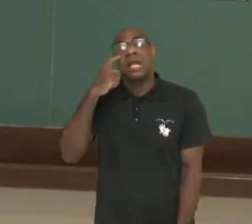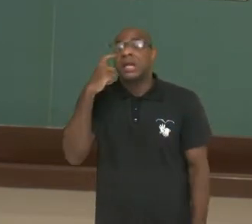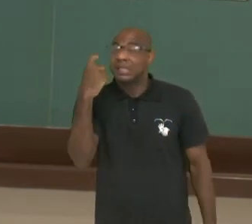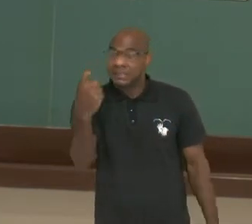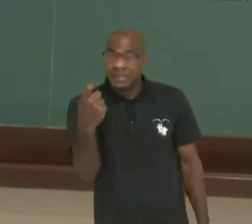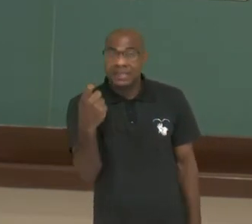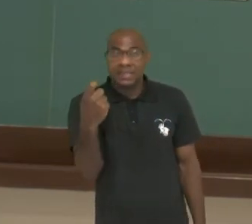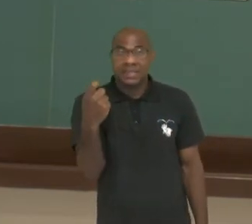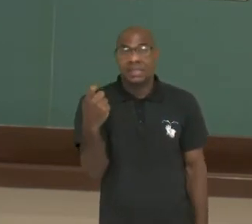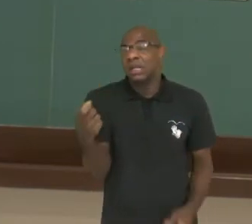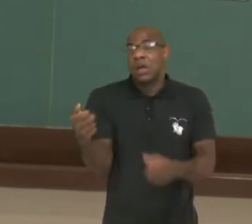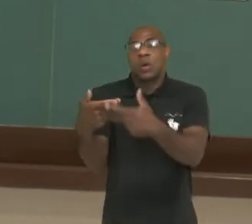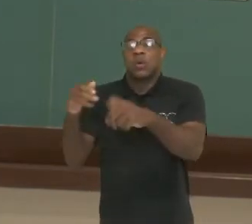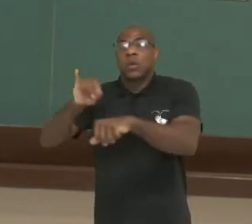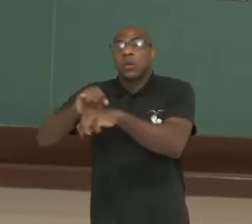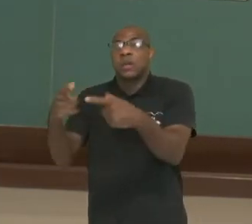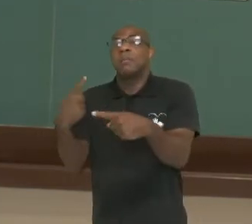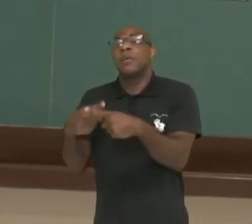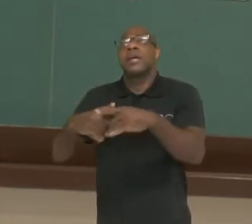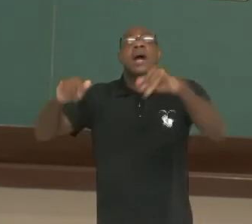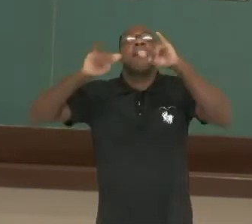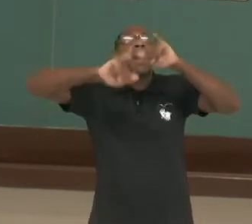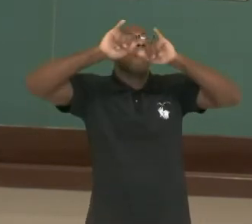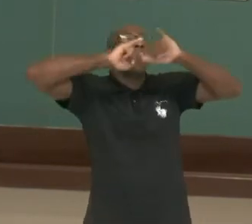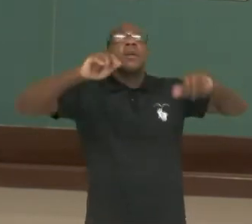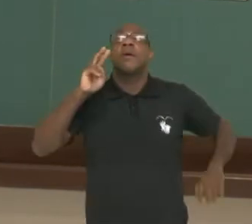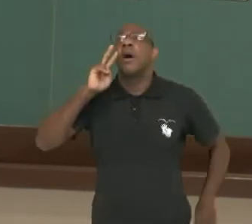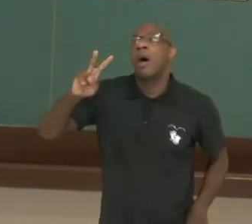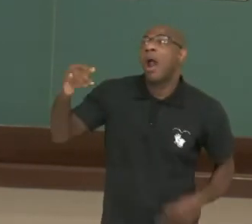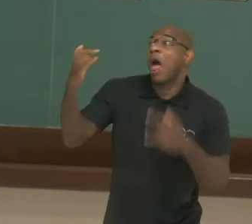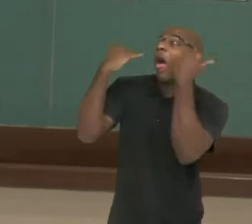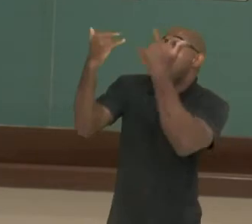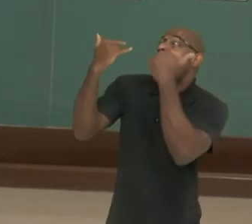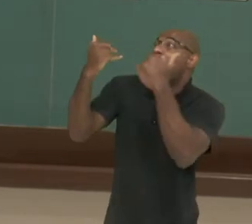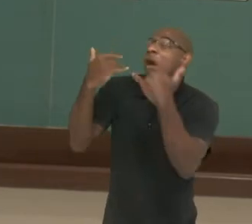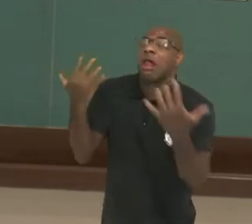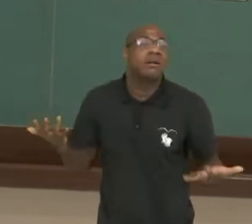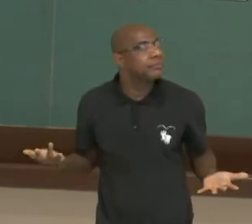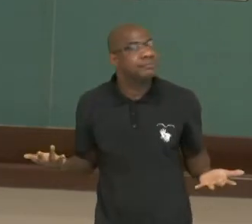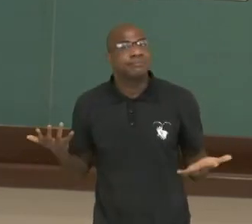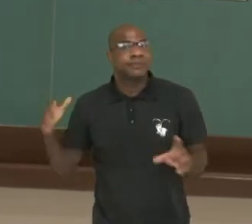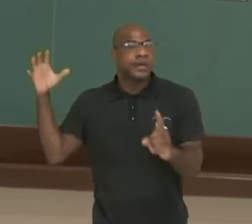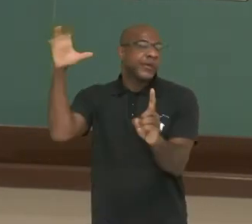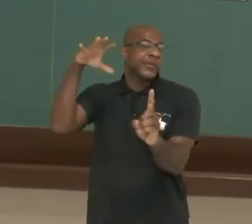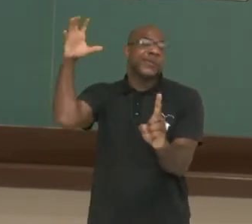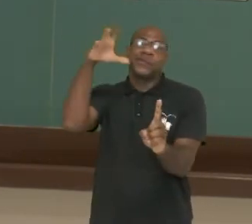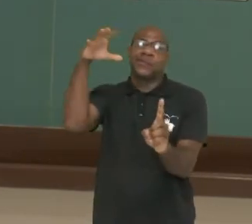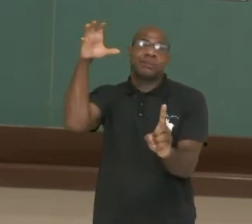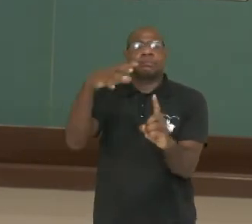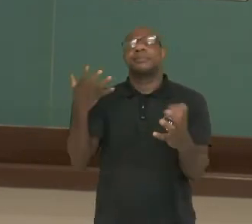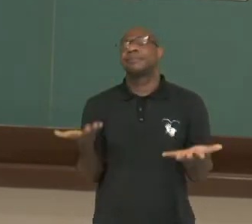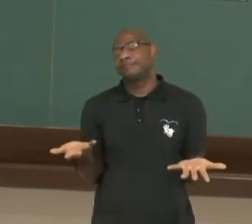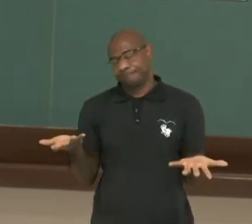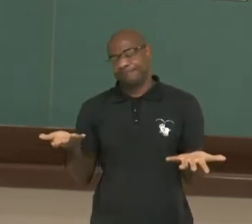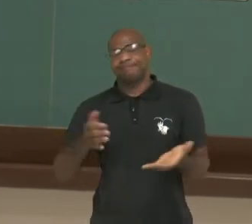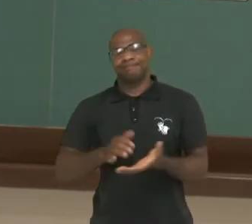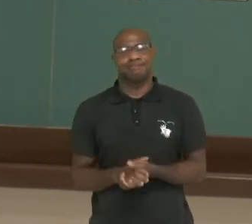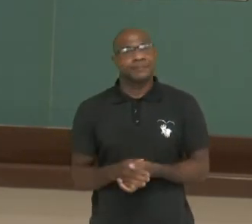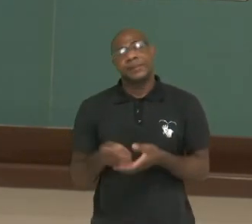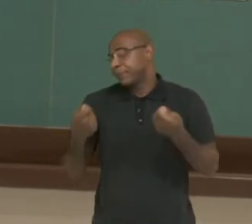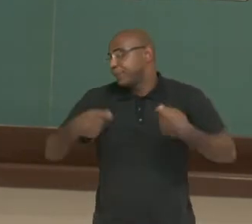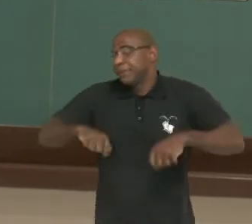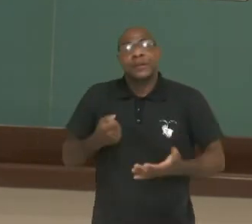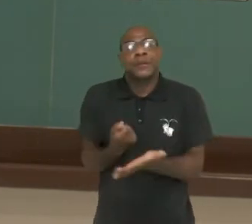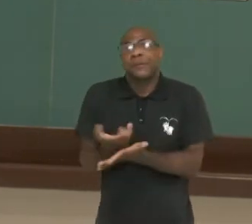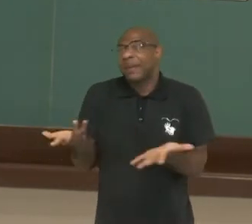adquirir certos produtos porque a propaganda o persuadiu sem que tenha a real necessidade de ter determinado produto ou